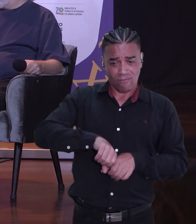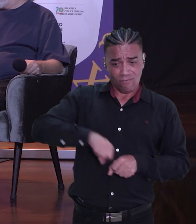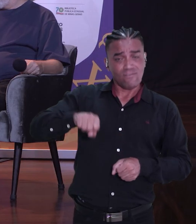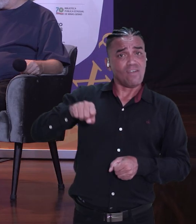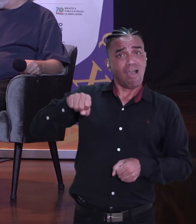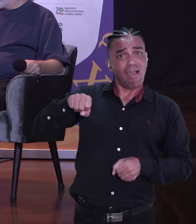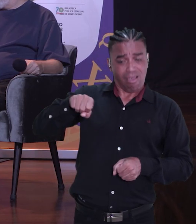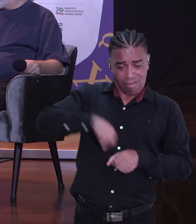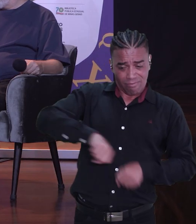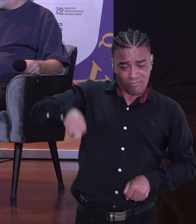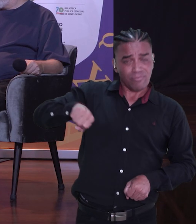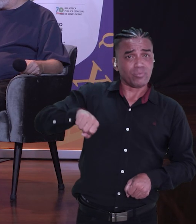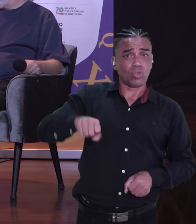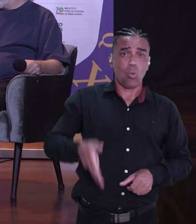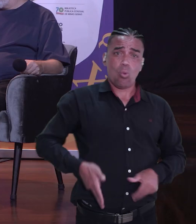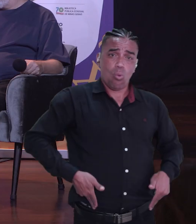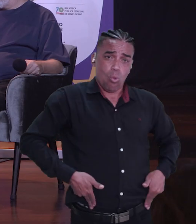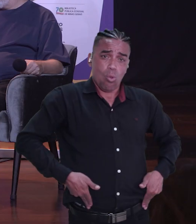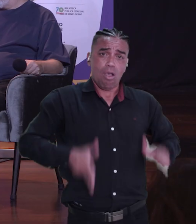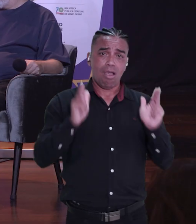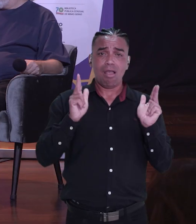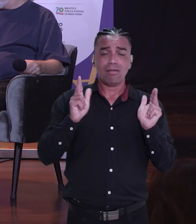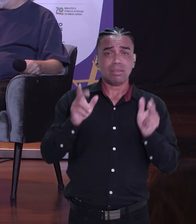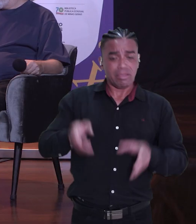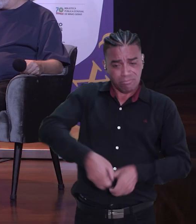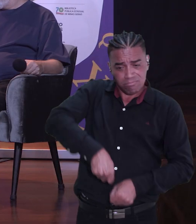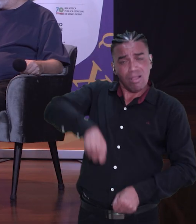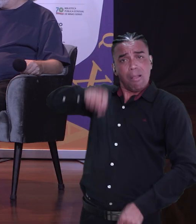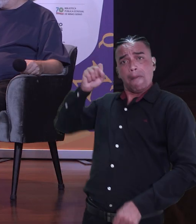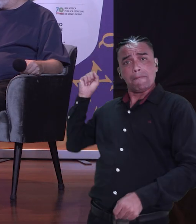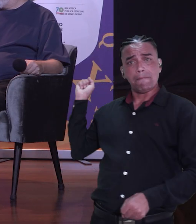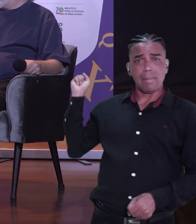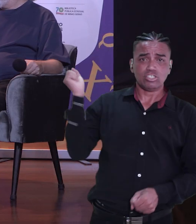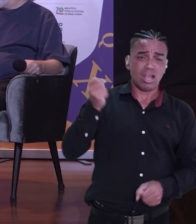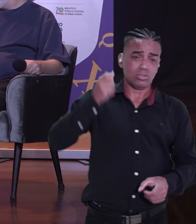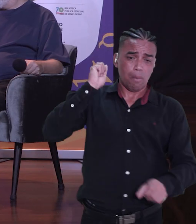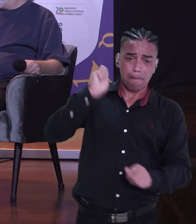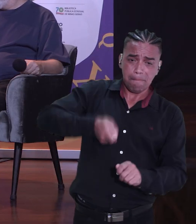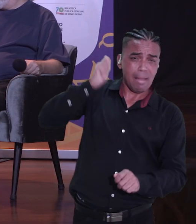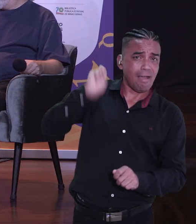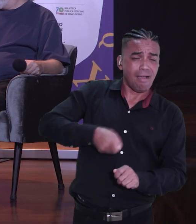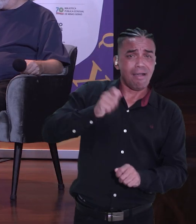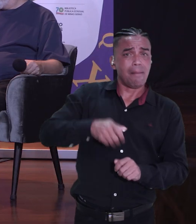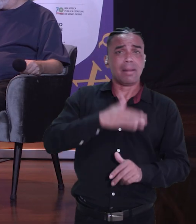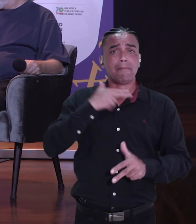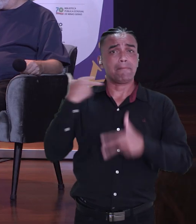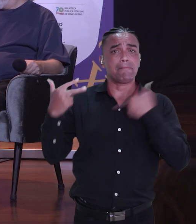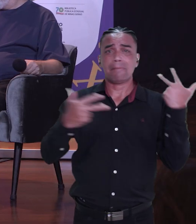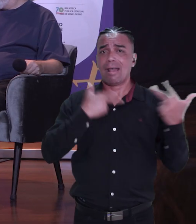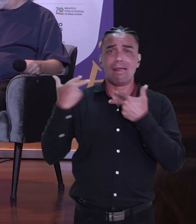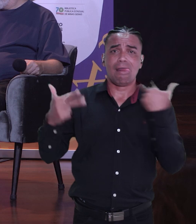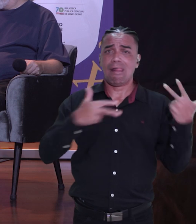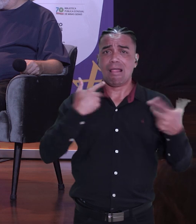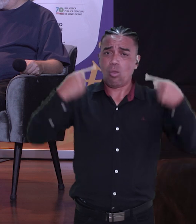com canivete ou com um revólver, com machado, né? Martelo, sabe? Os caras saíam para brigar, para matar